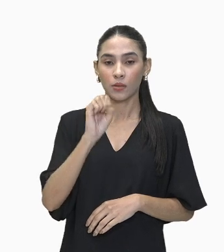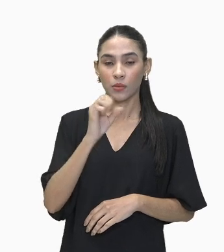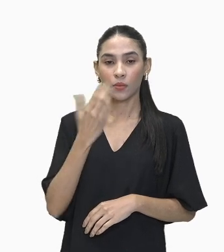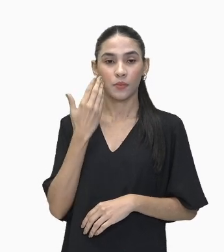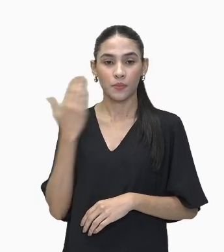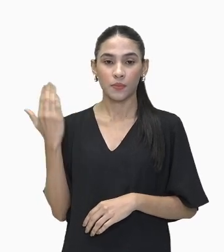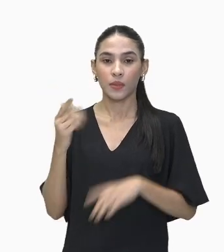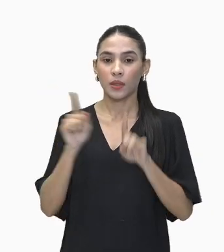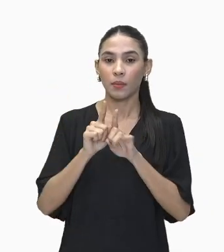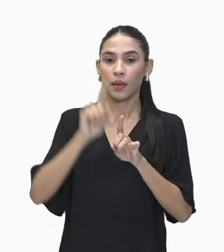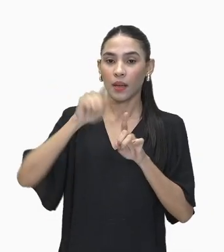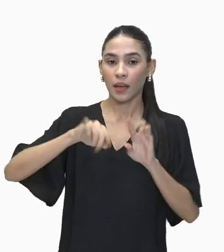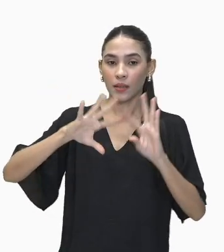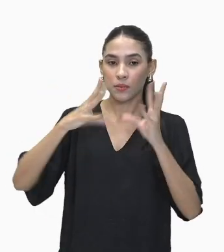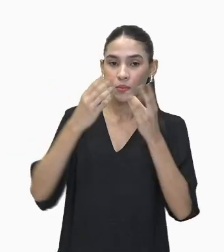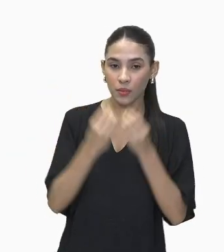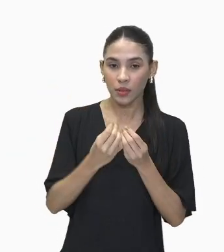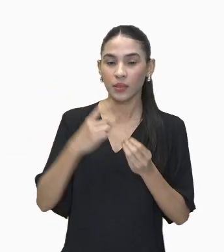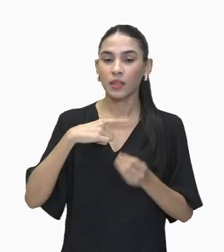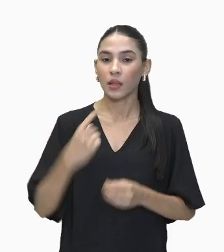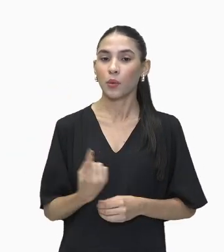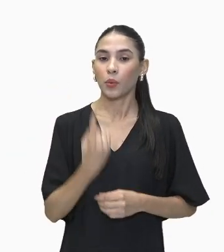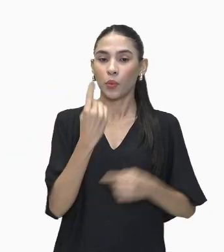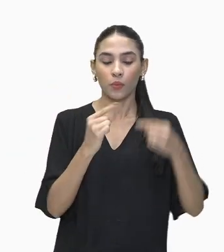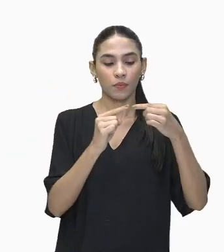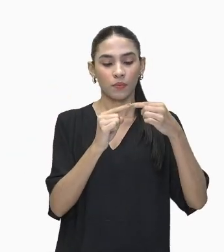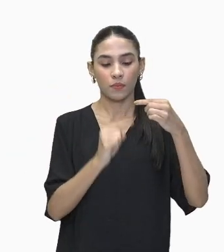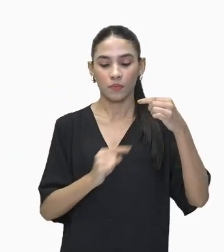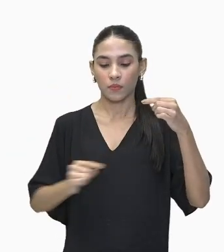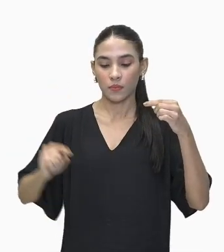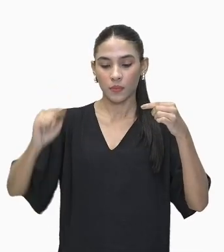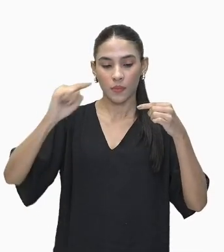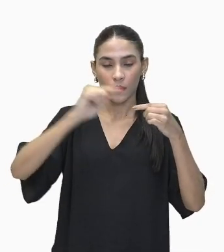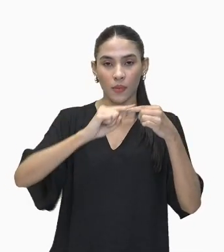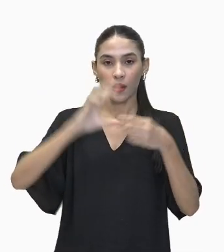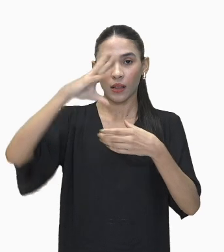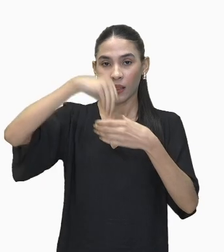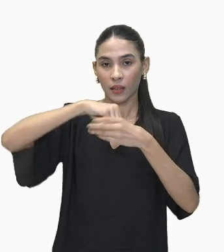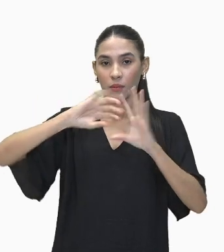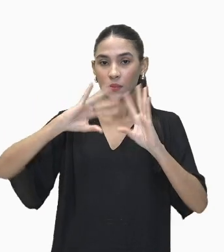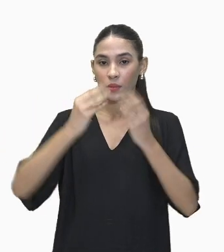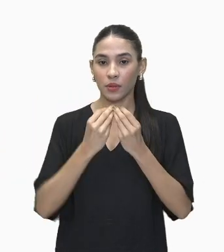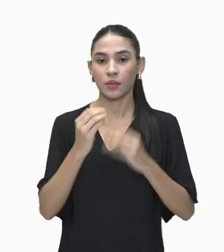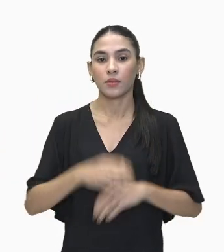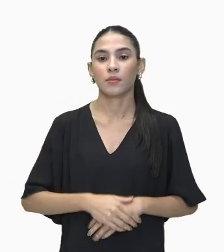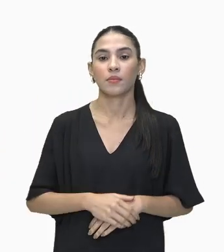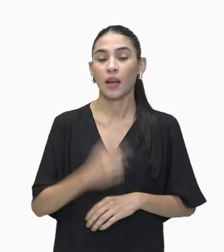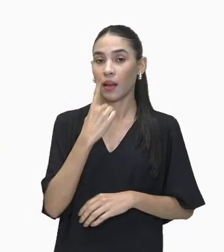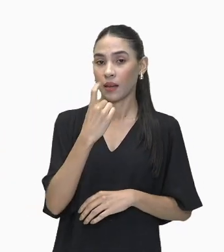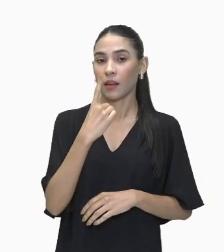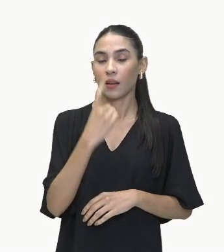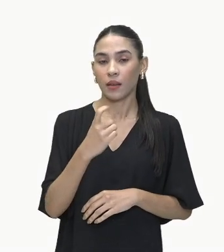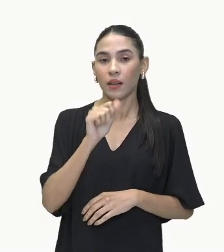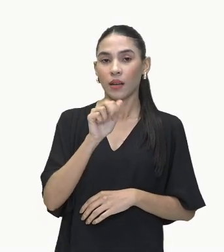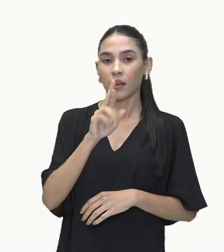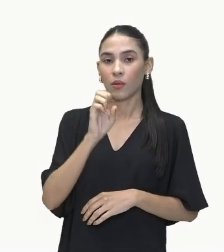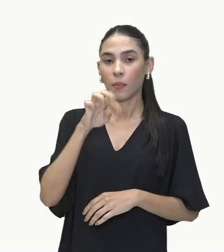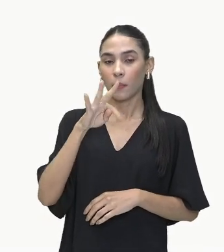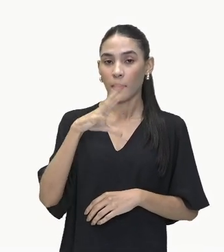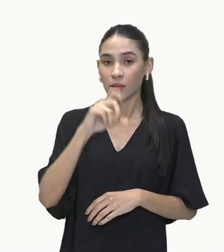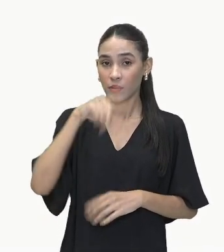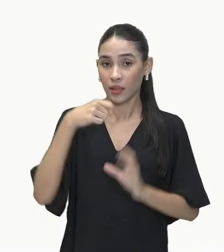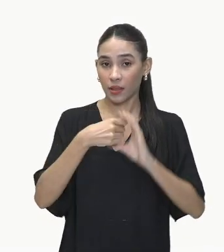eles são compostos que possuem pelo menos um anel benzênico, que é o anel aromático. Essa é a